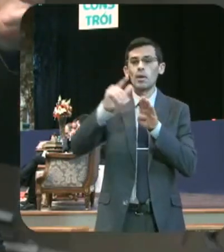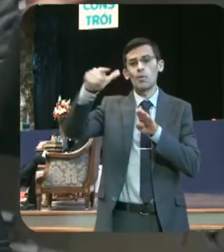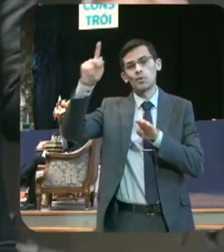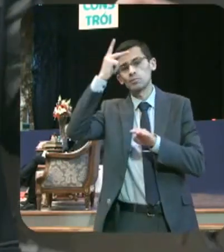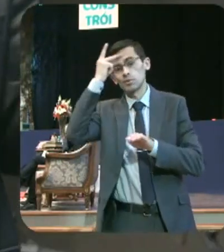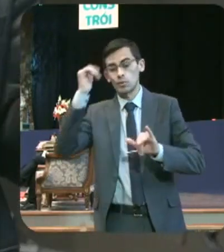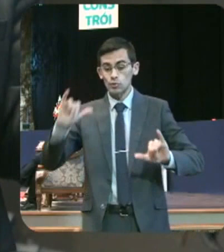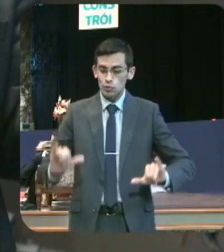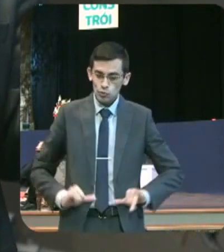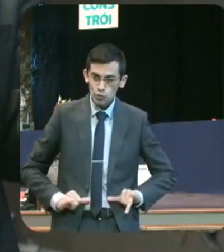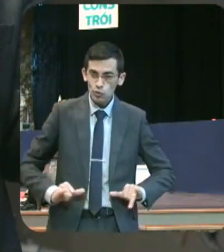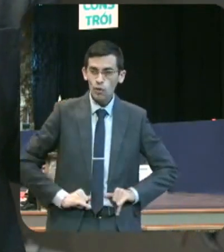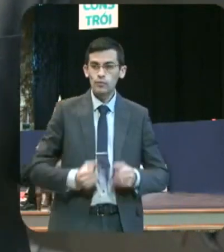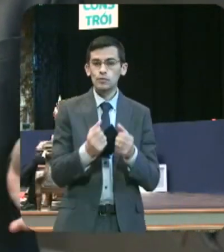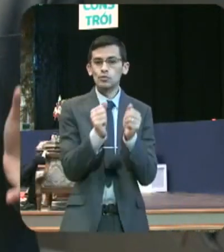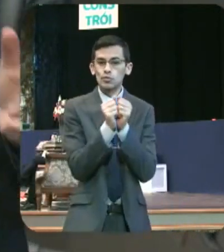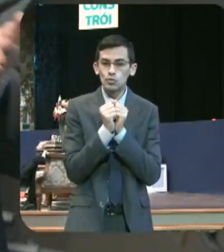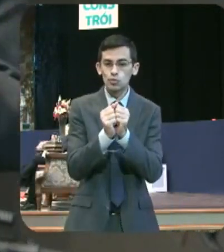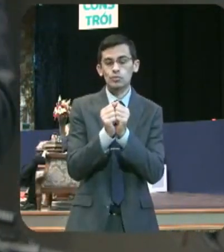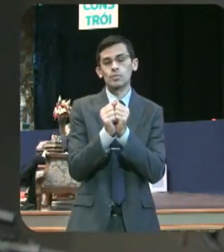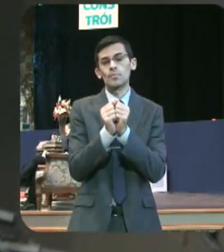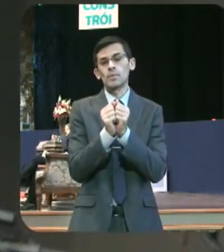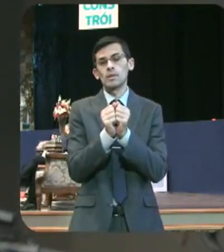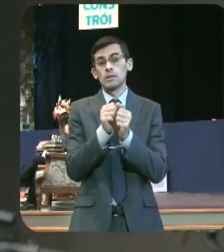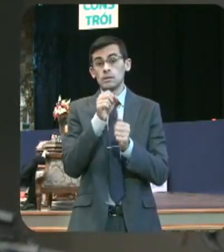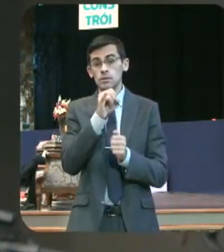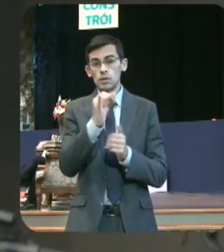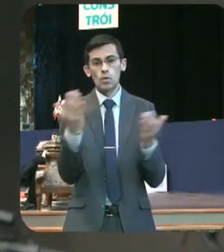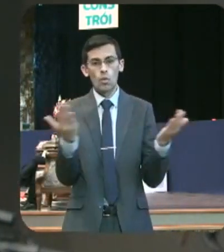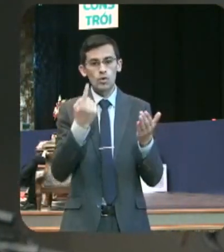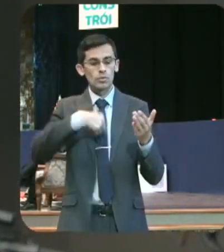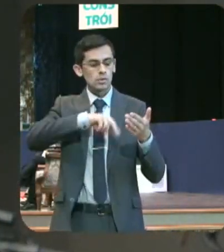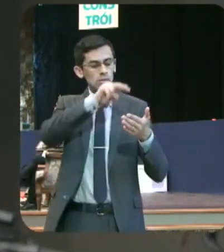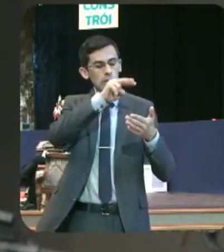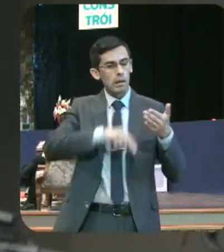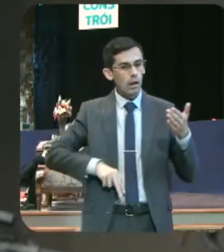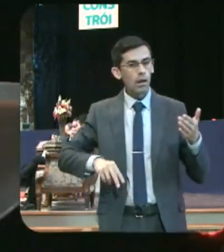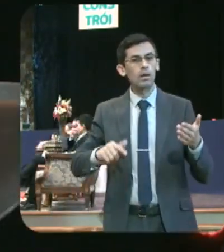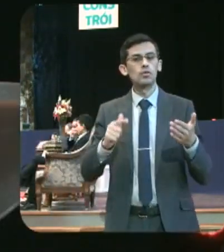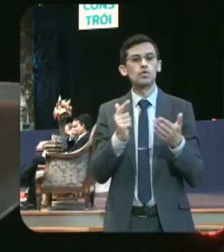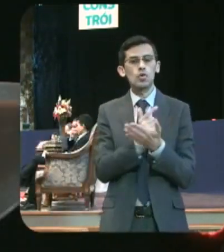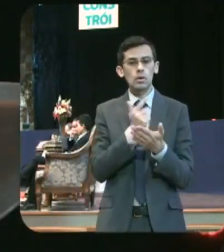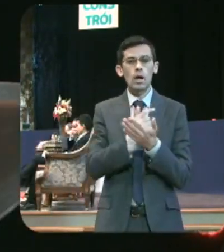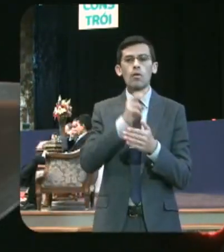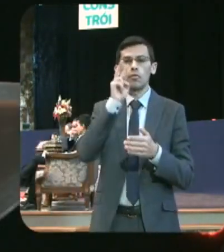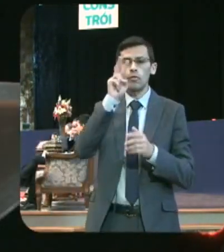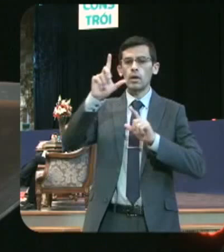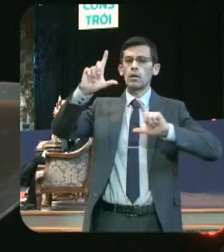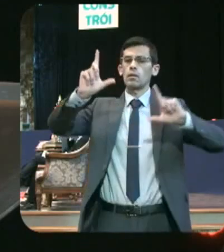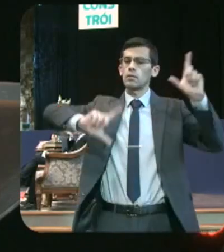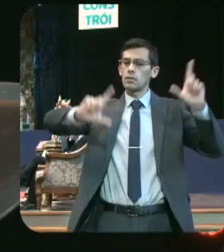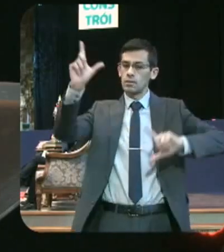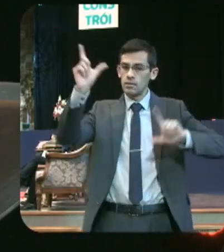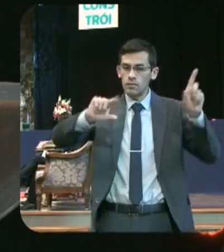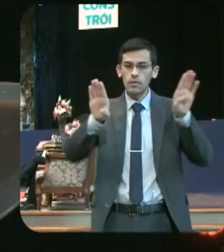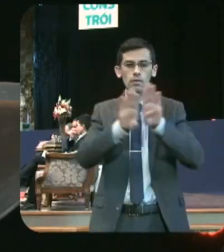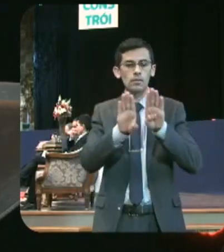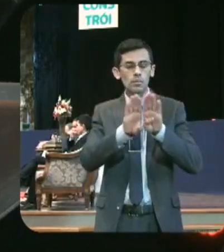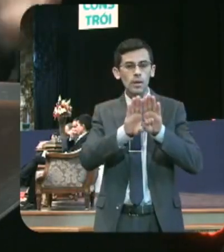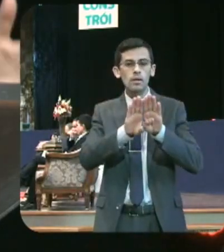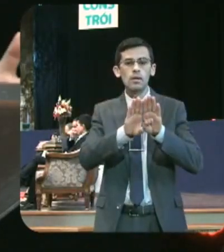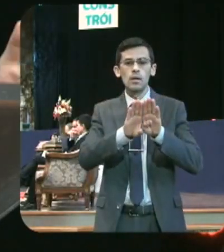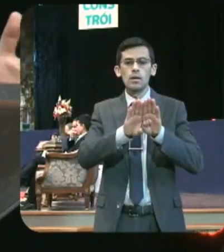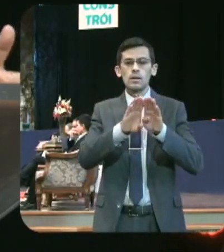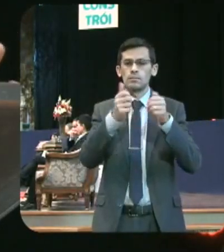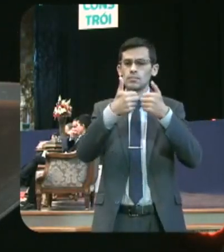toda a sociedade em que nós vivemos. E se a gente hoje lê lá nos jornais, a gente escuta na televisão, vê na televisão